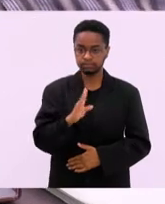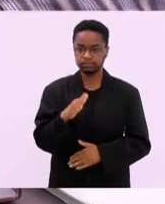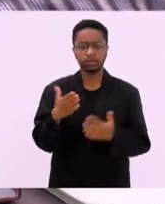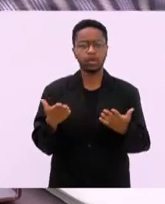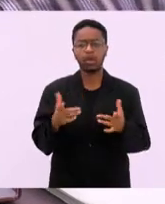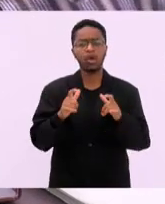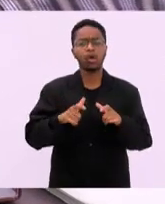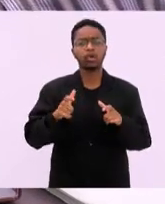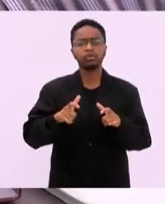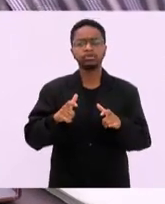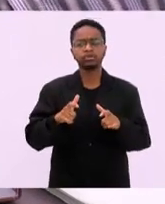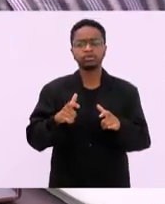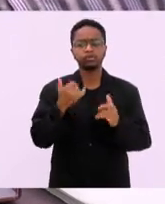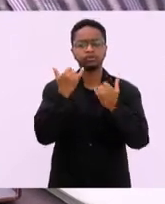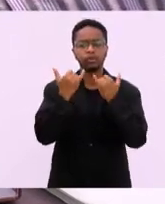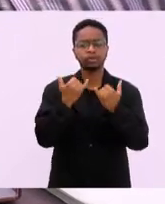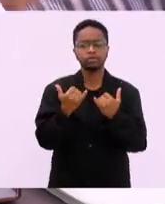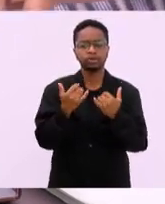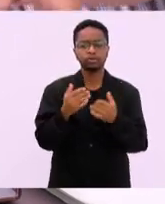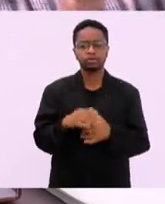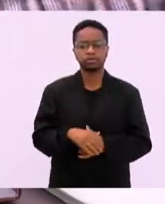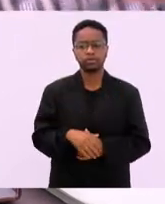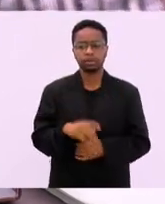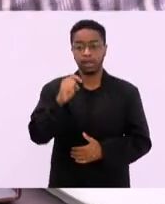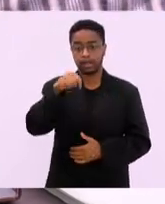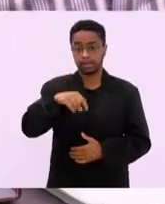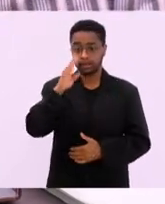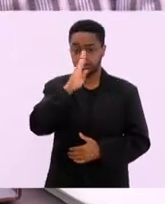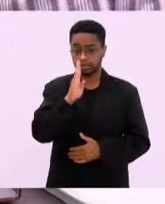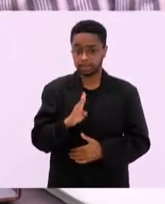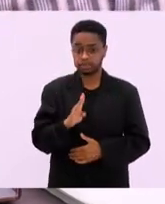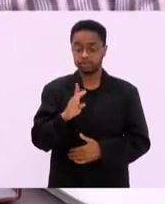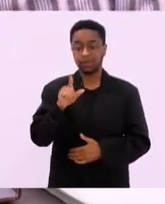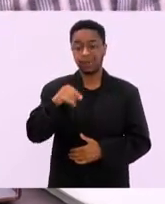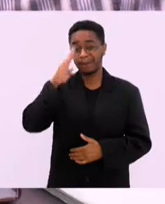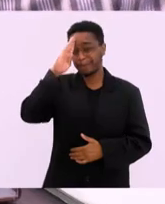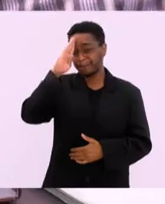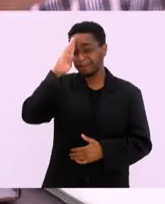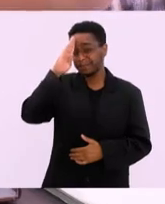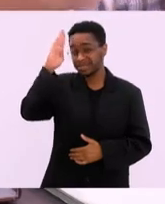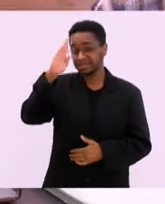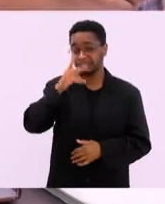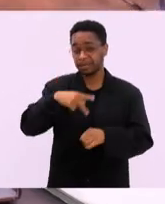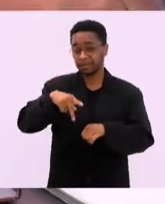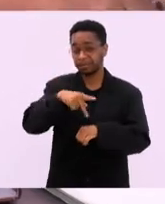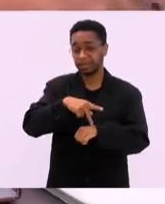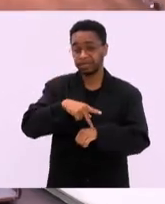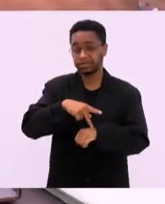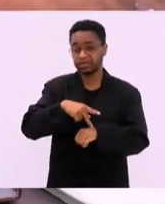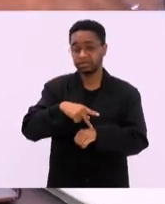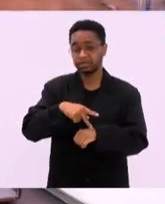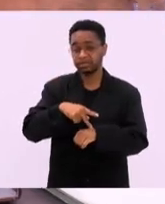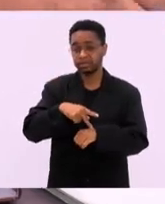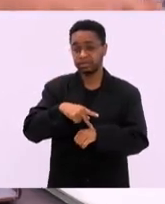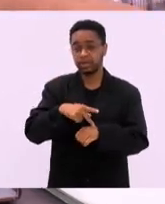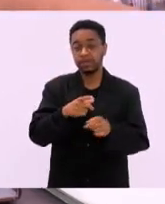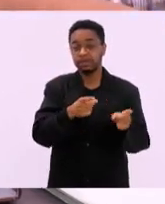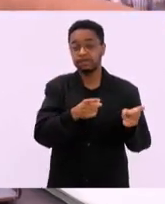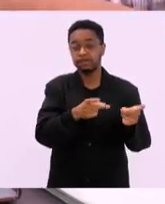da importação? O Brasil é o maior importador de carne de